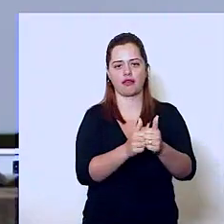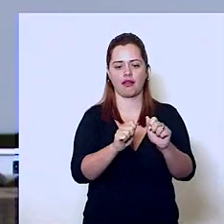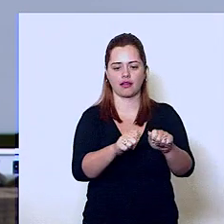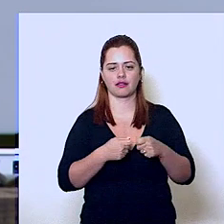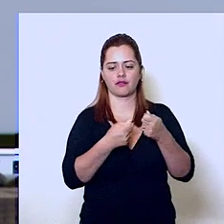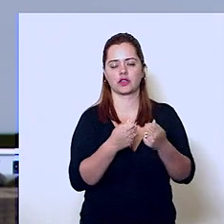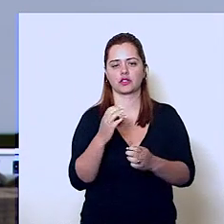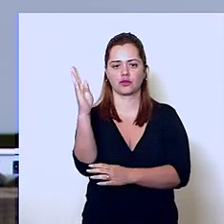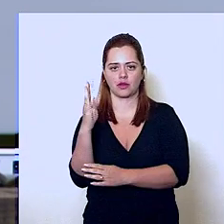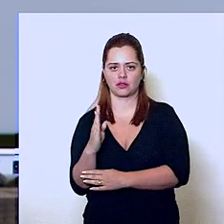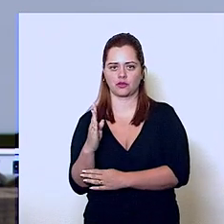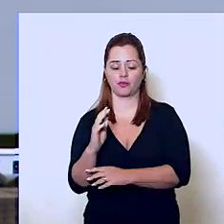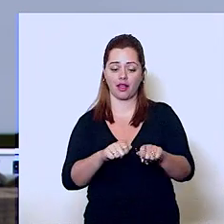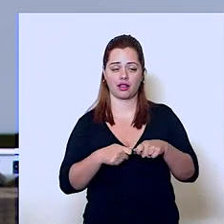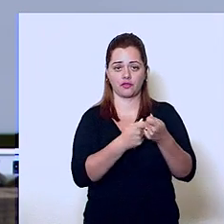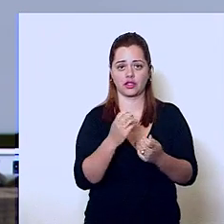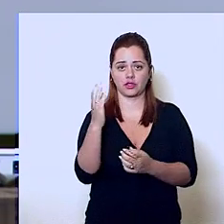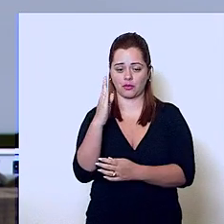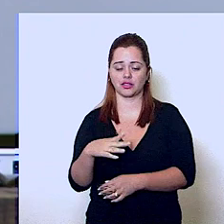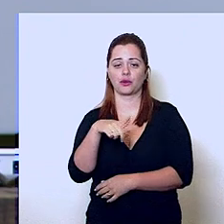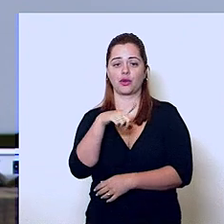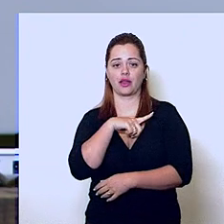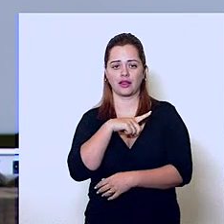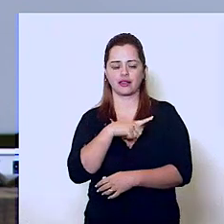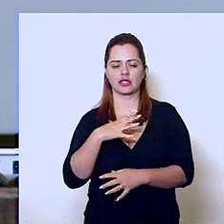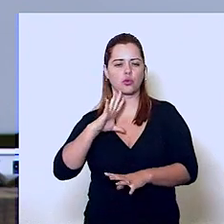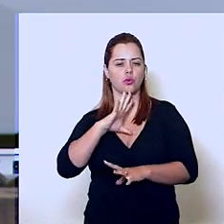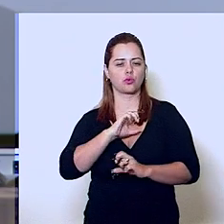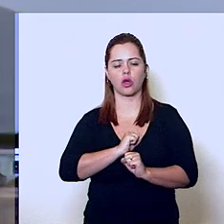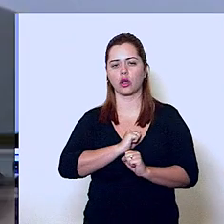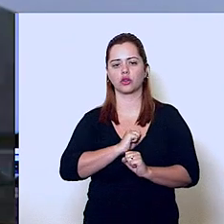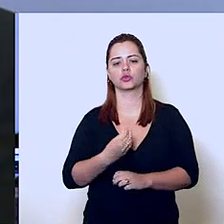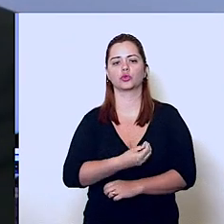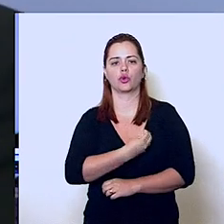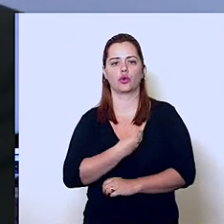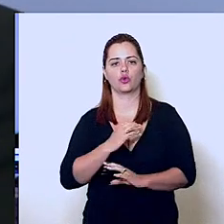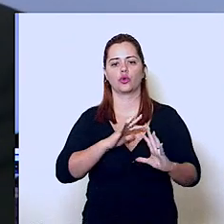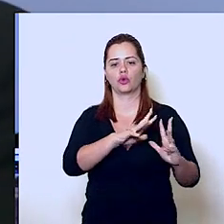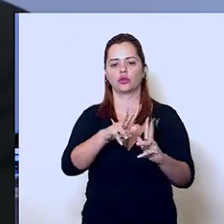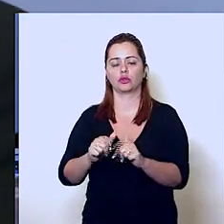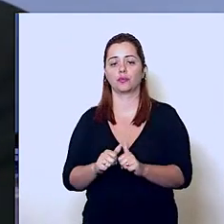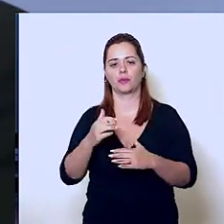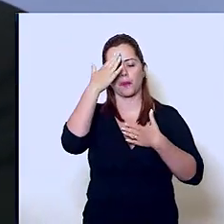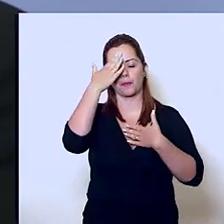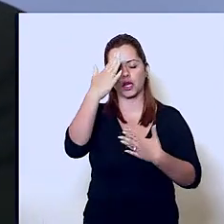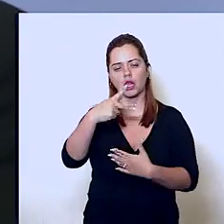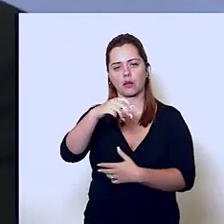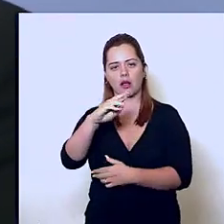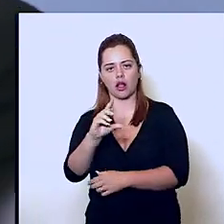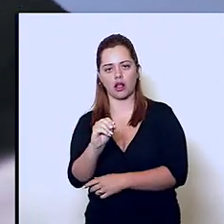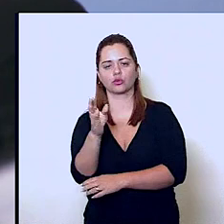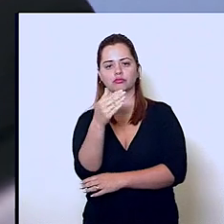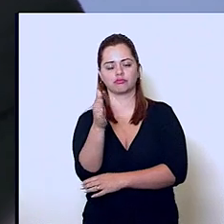Brasil deve ser a paixão da nossa vida inteira. Obrigado, Paulo Tarso. Fica aqui esse registro de